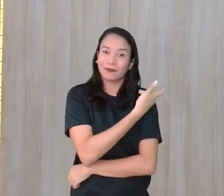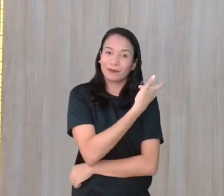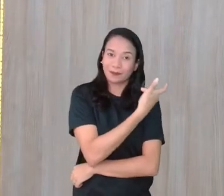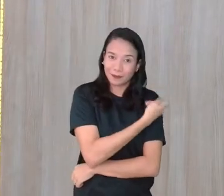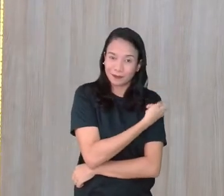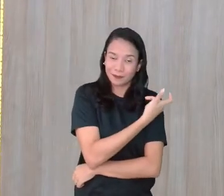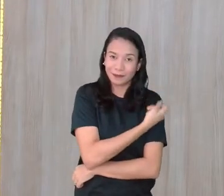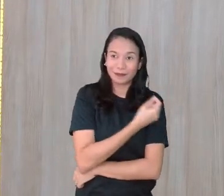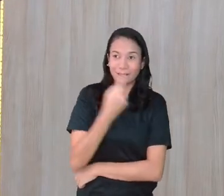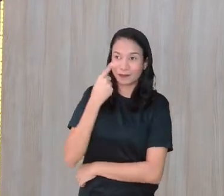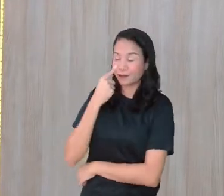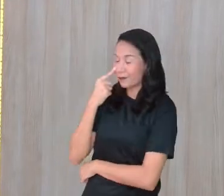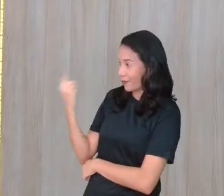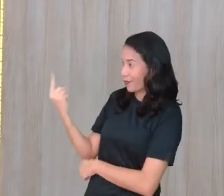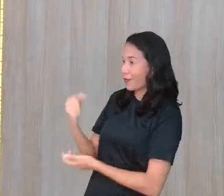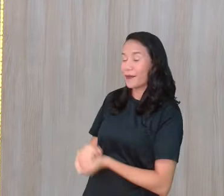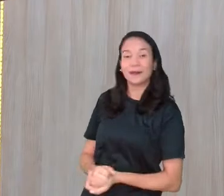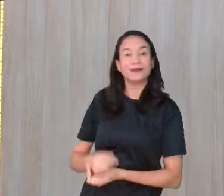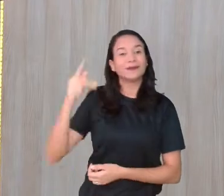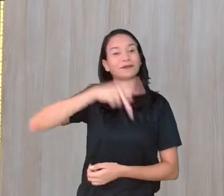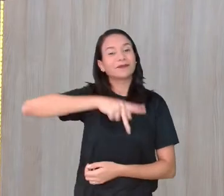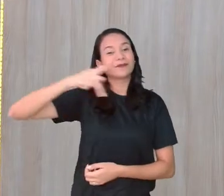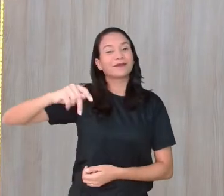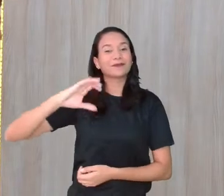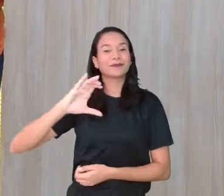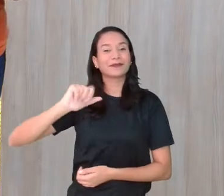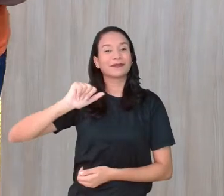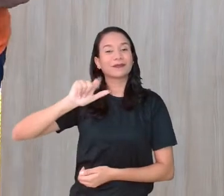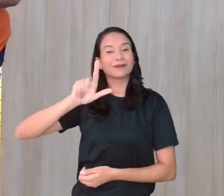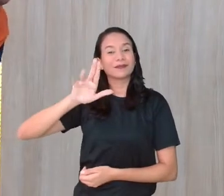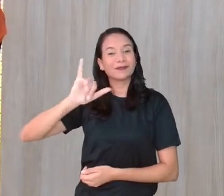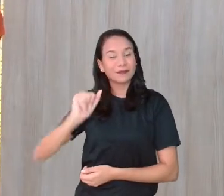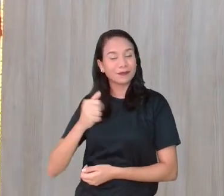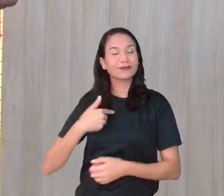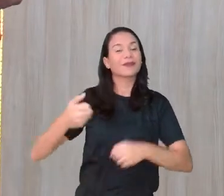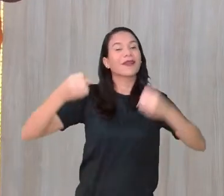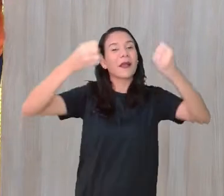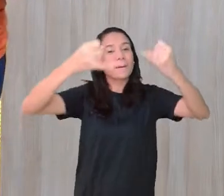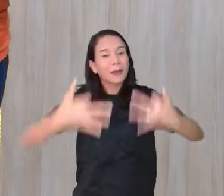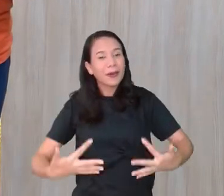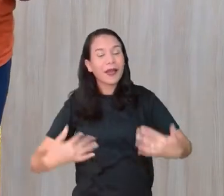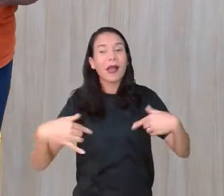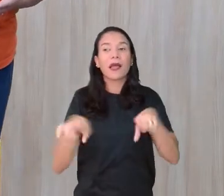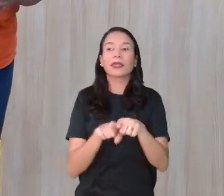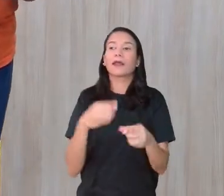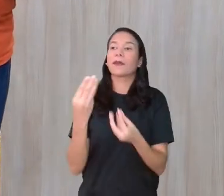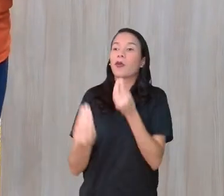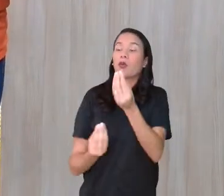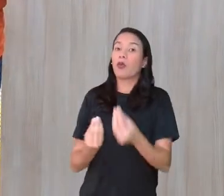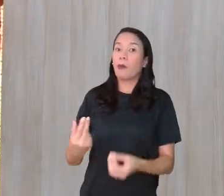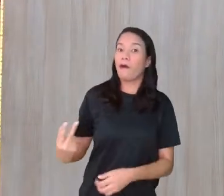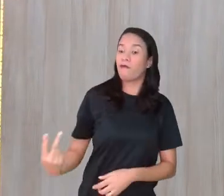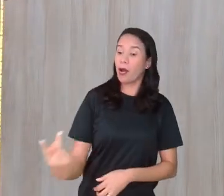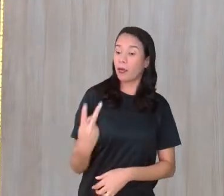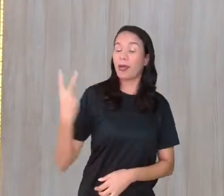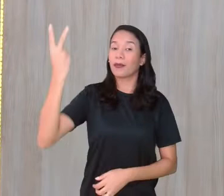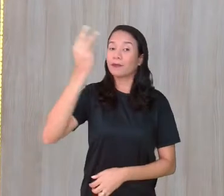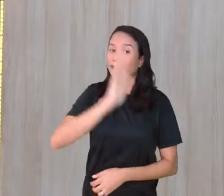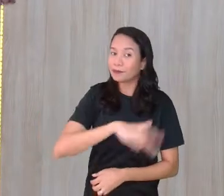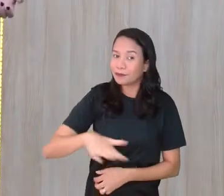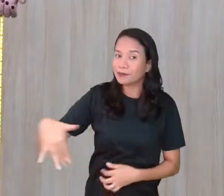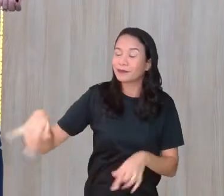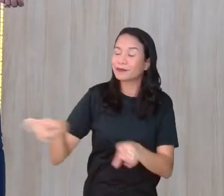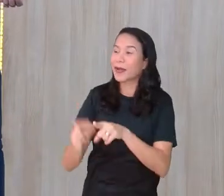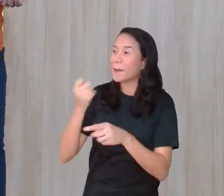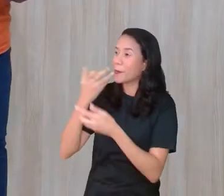vacina, aí, eu vou chamar a professora Cláudia para ela falar, né, da questão aí que a gente está valorizando mais a criança e dar